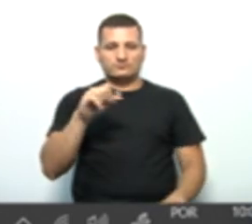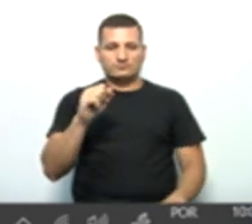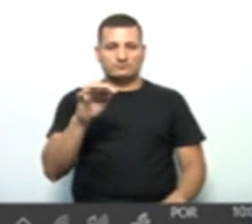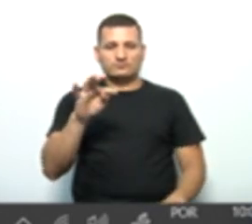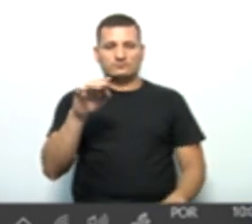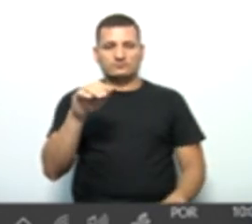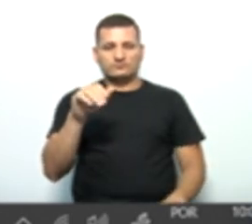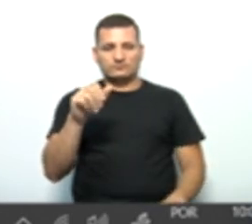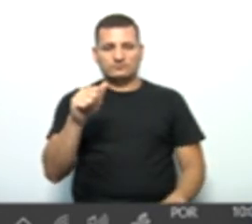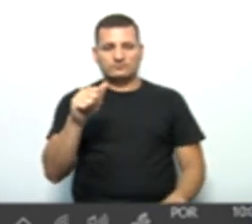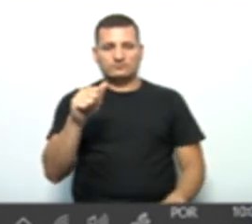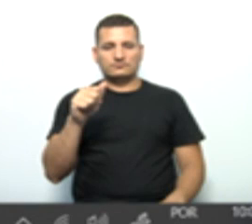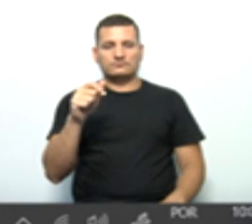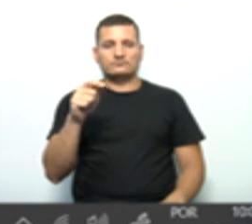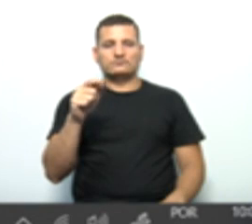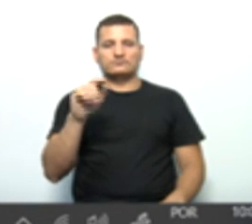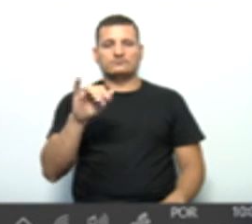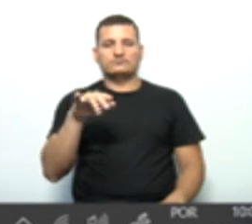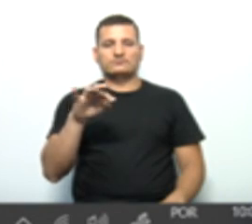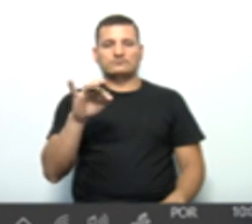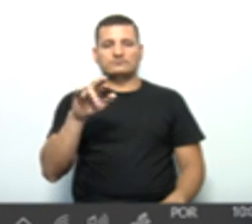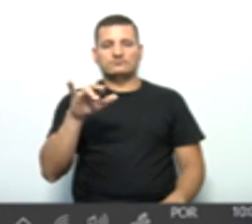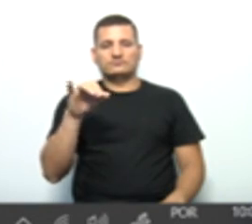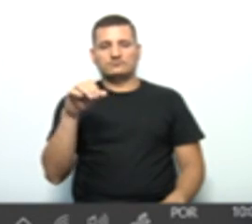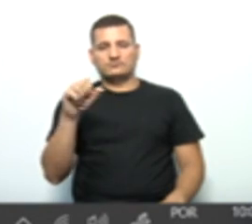lista, underline